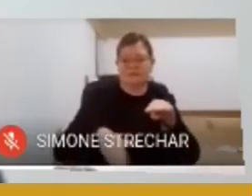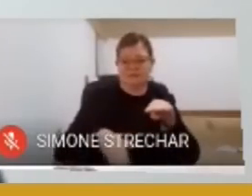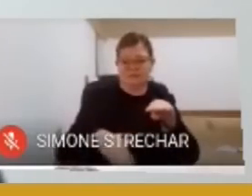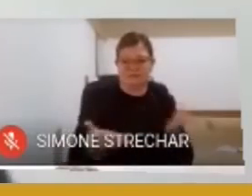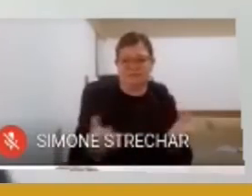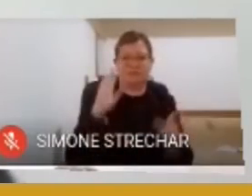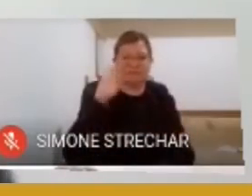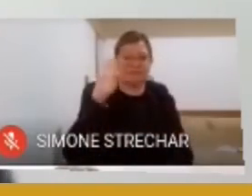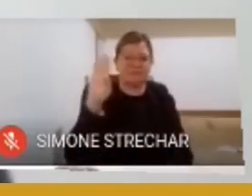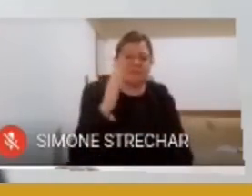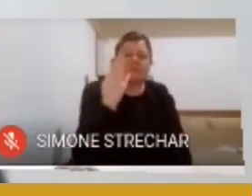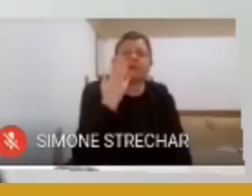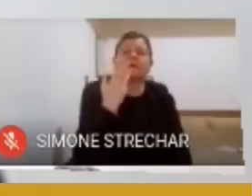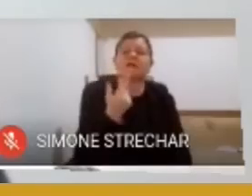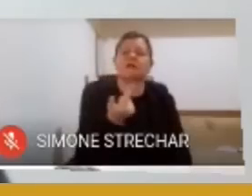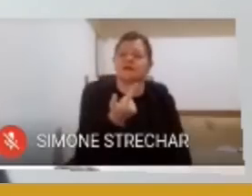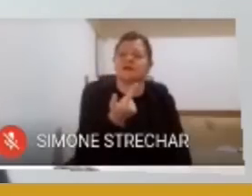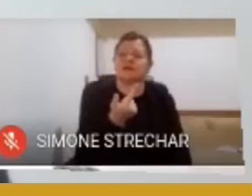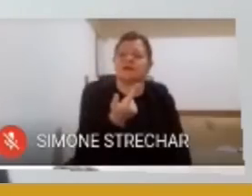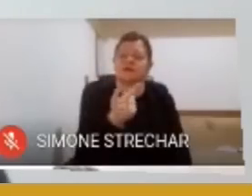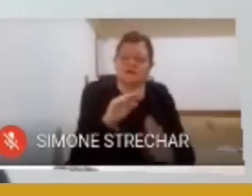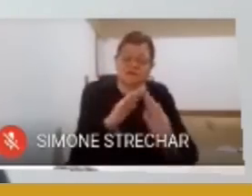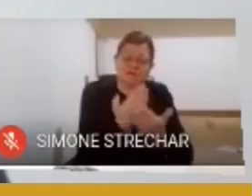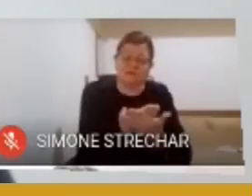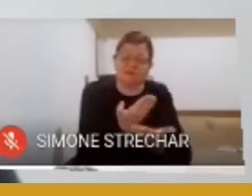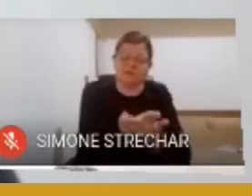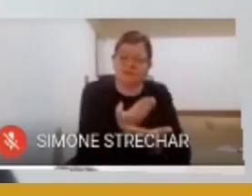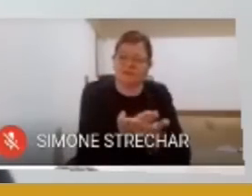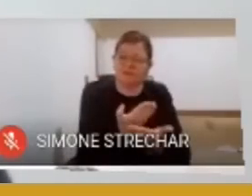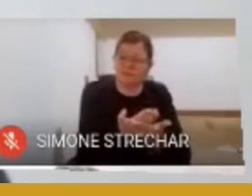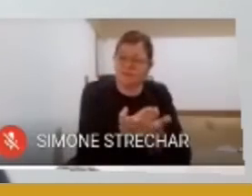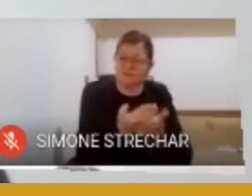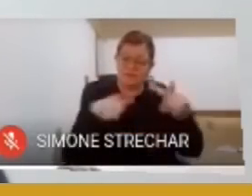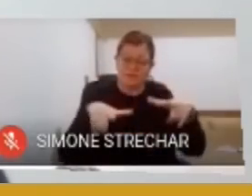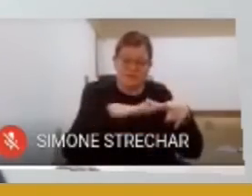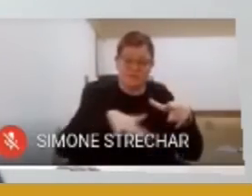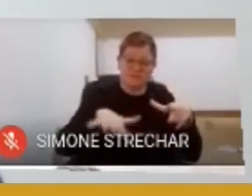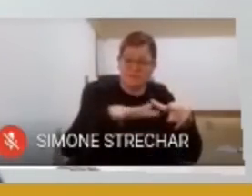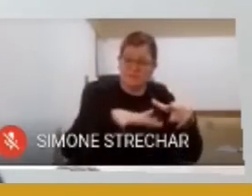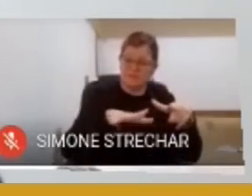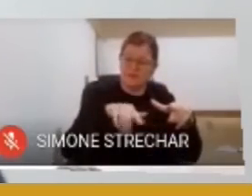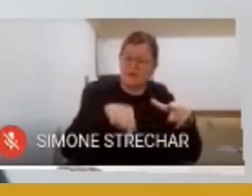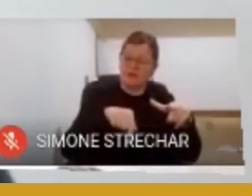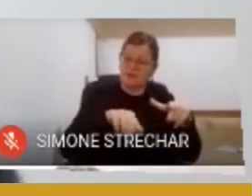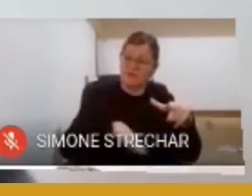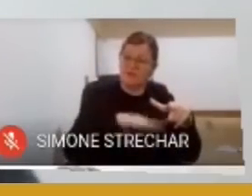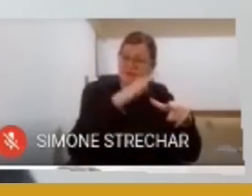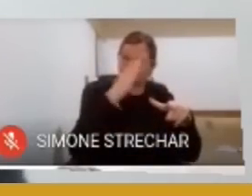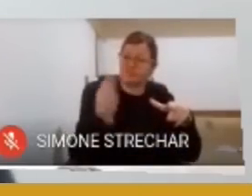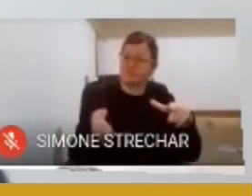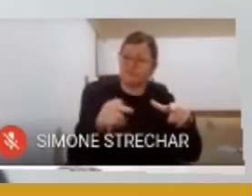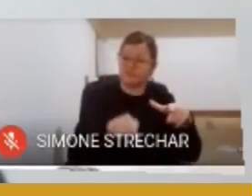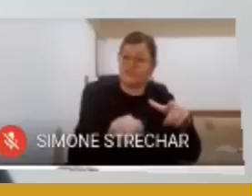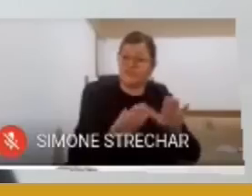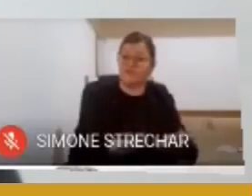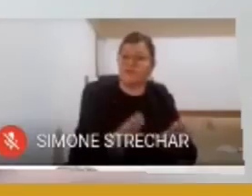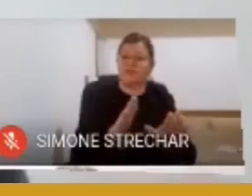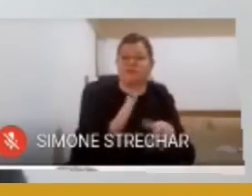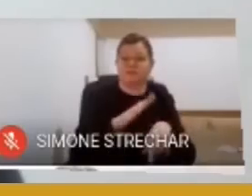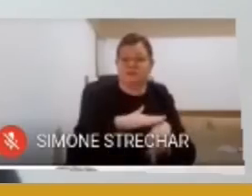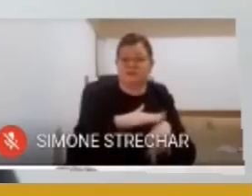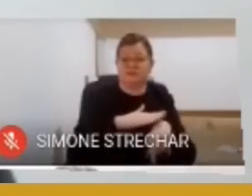crianças por um longo período de tempo, né? Então, às vezes as crianças ficam 4, 6 ou